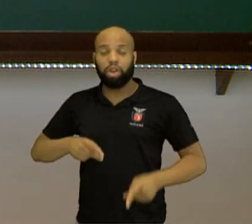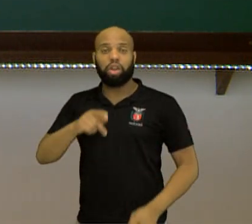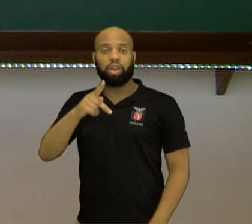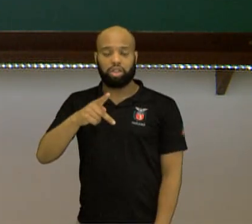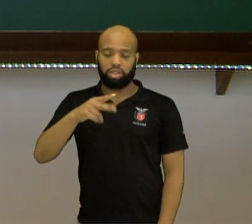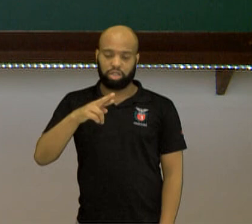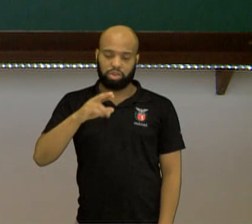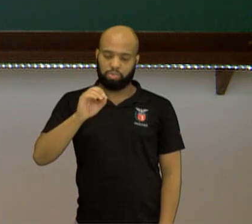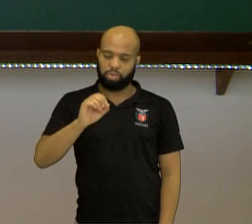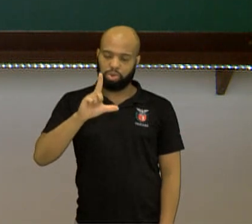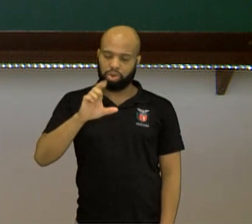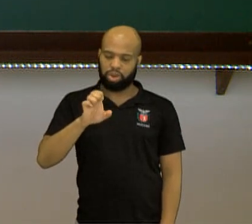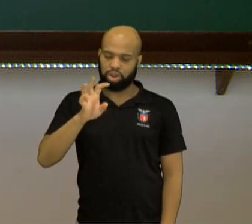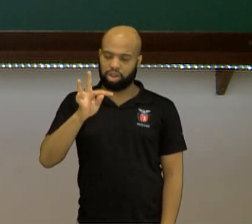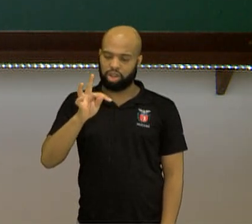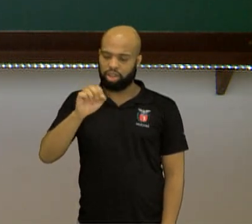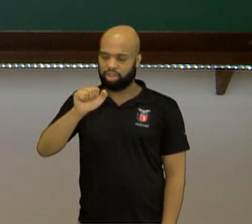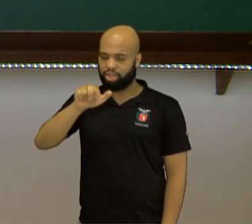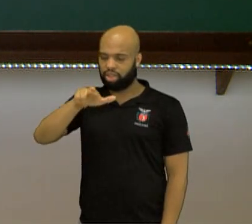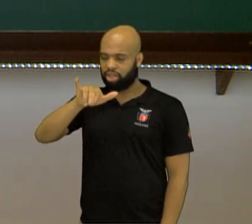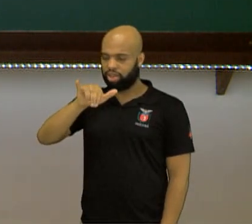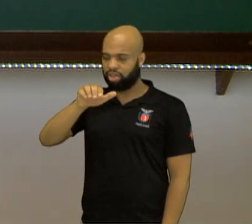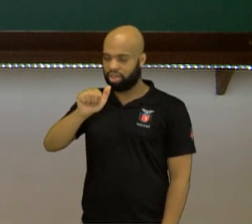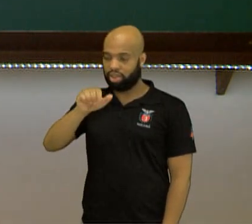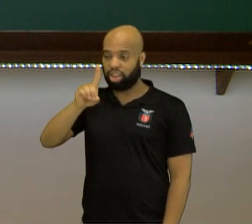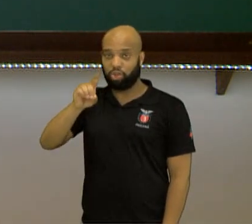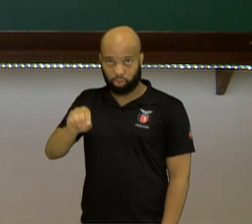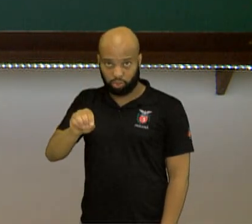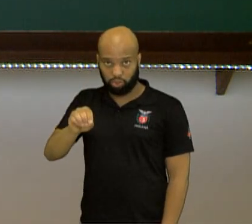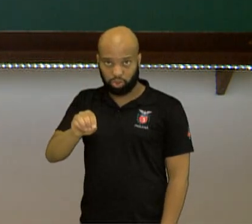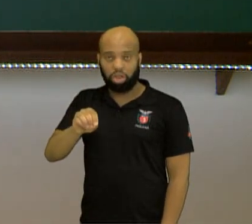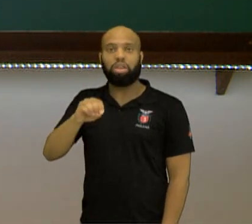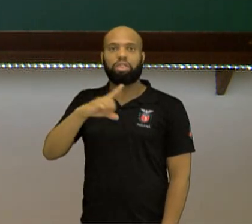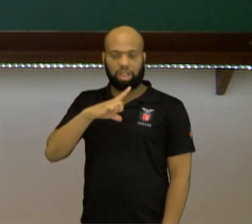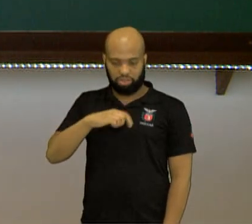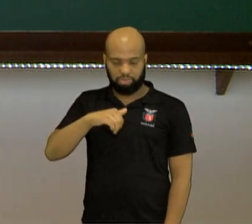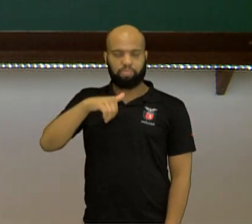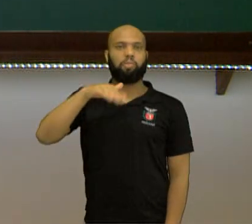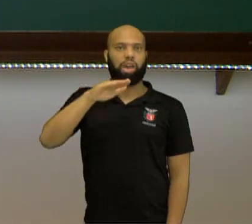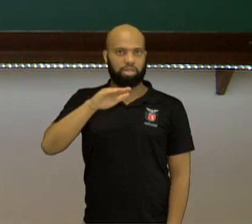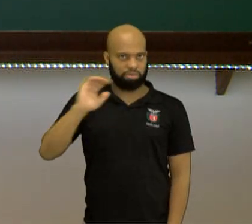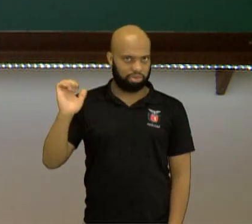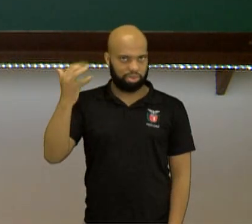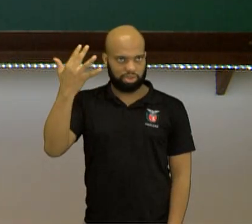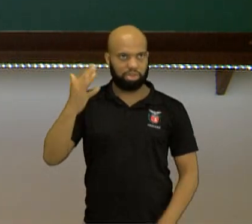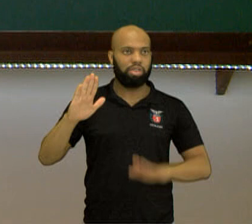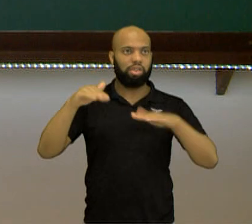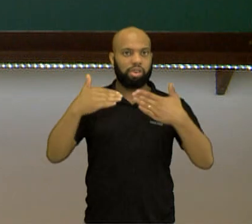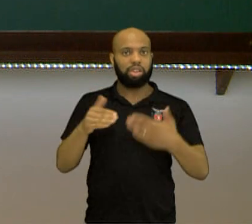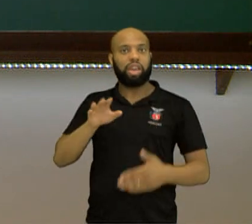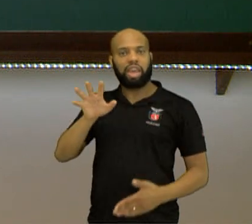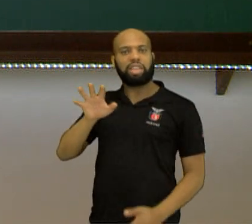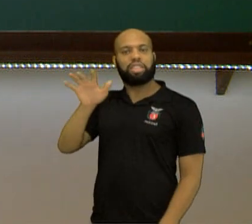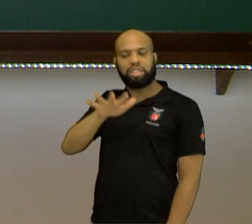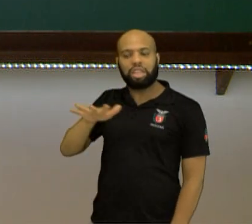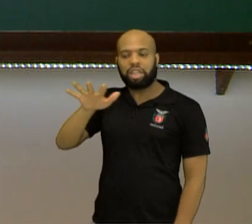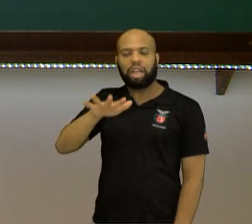mais viral, digamos assim, muito mais explosivo. Então, essa é o grande cenário